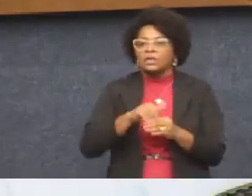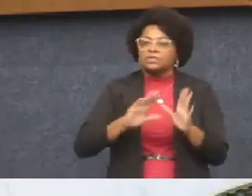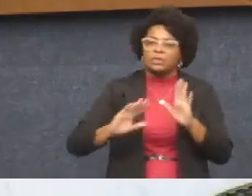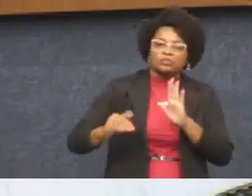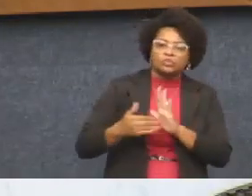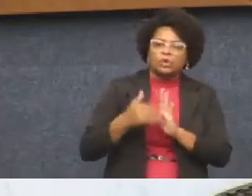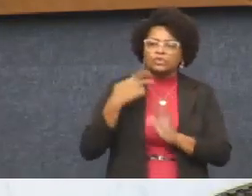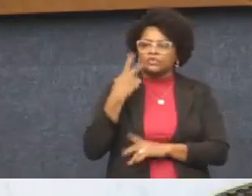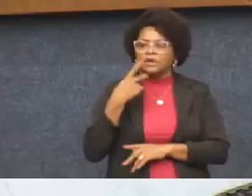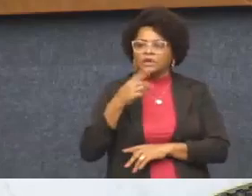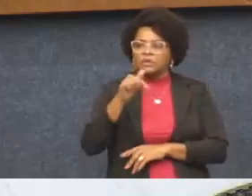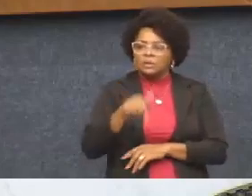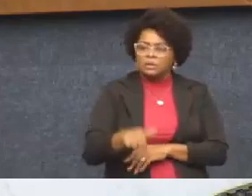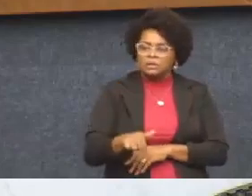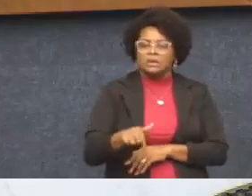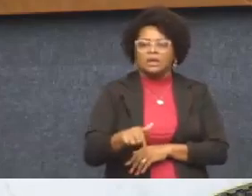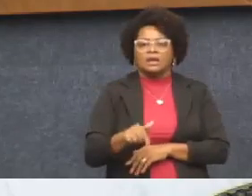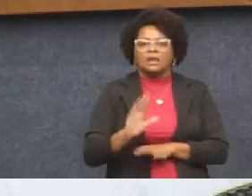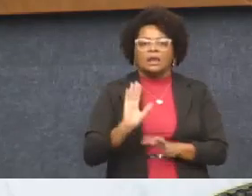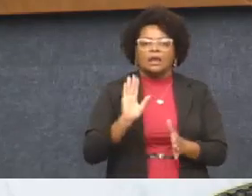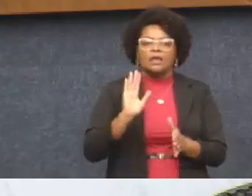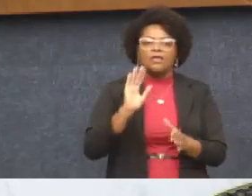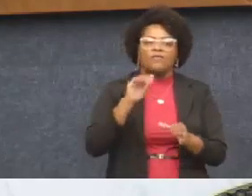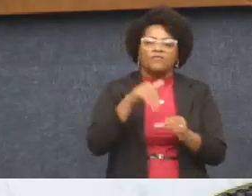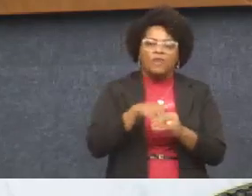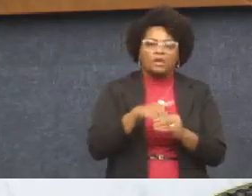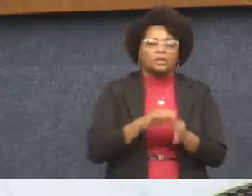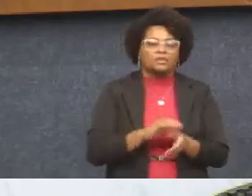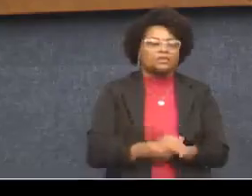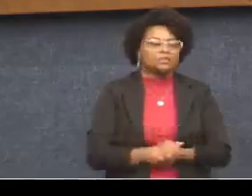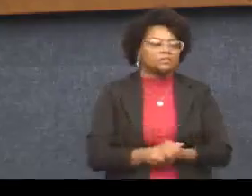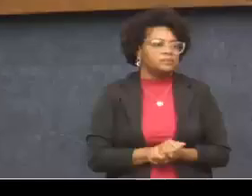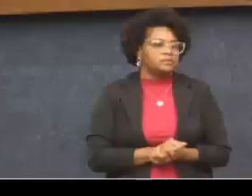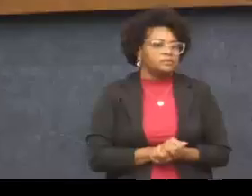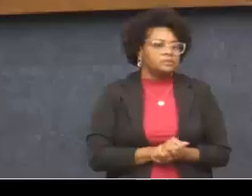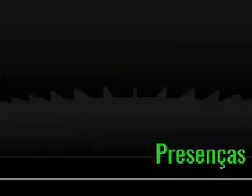vereadoras, senhores vereadores, queiram marcar o voto.